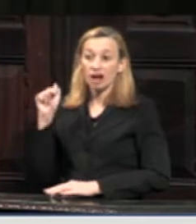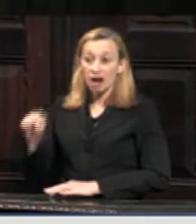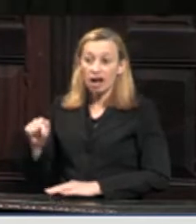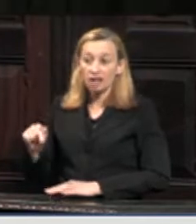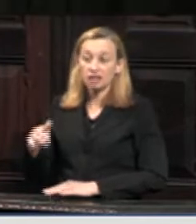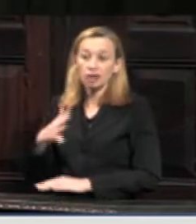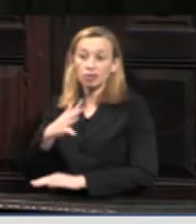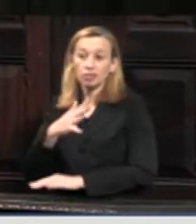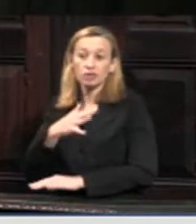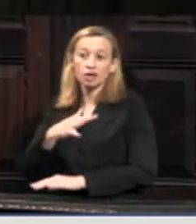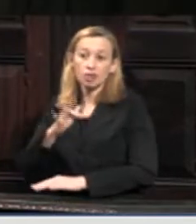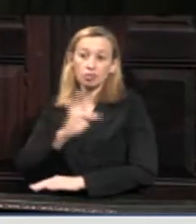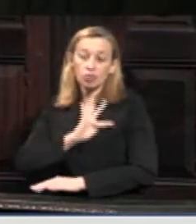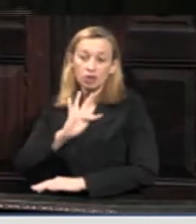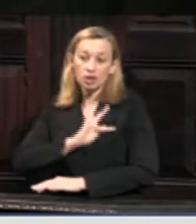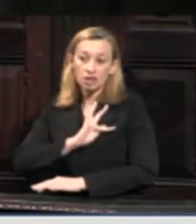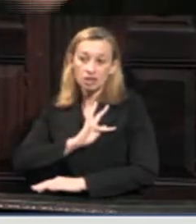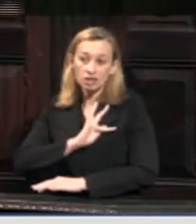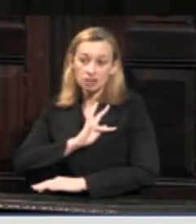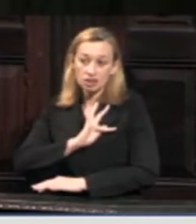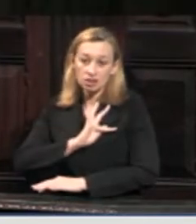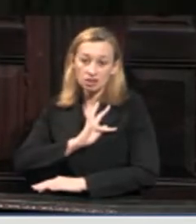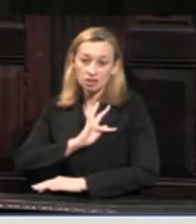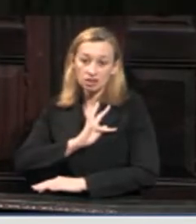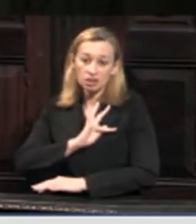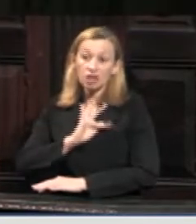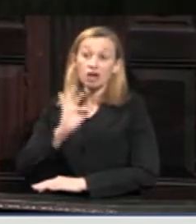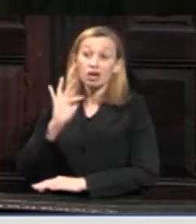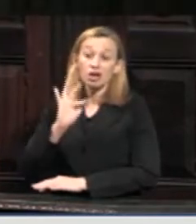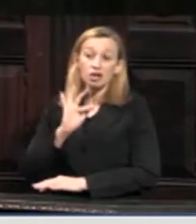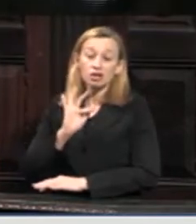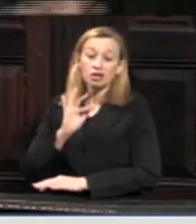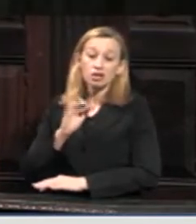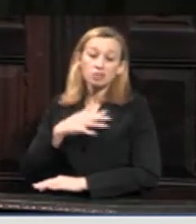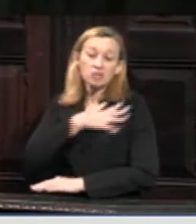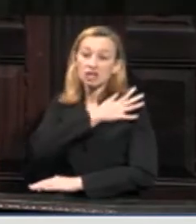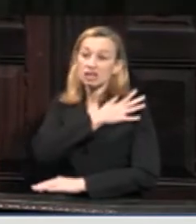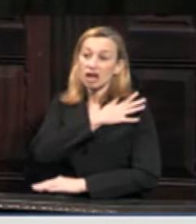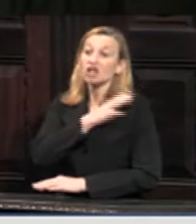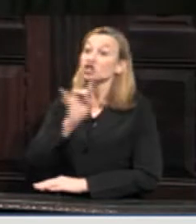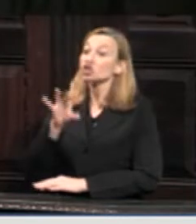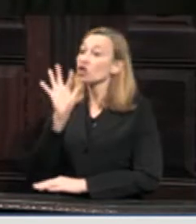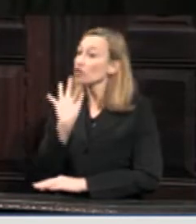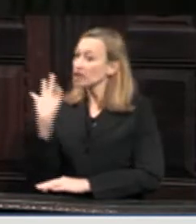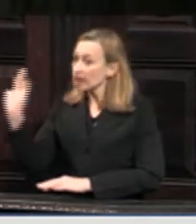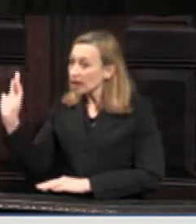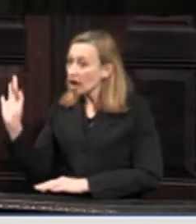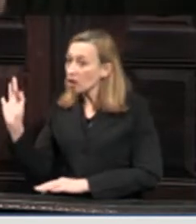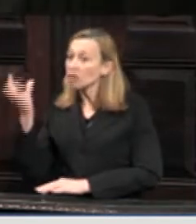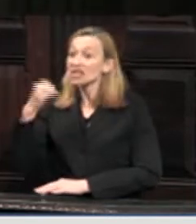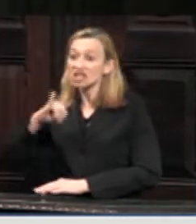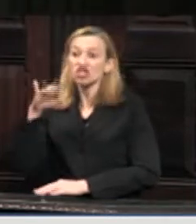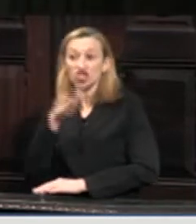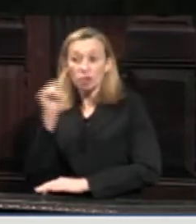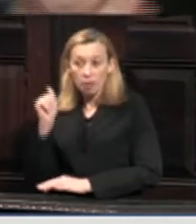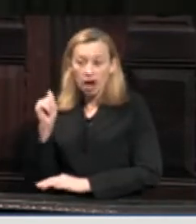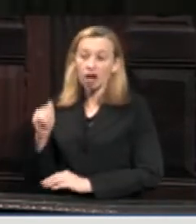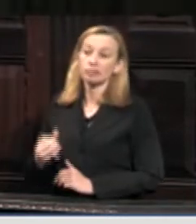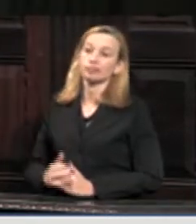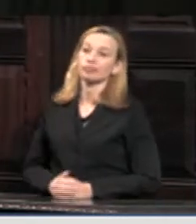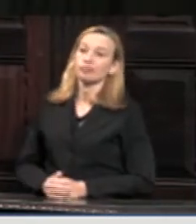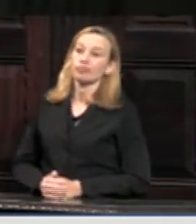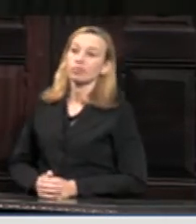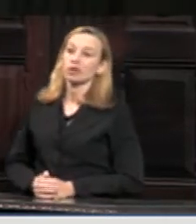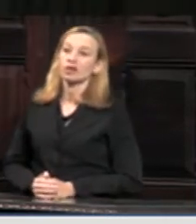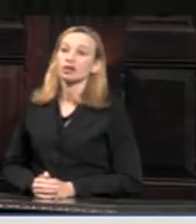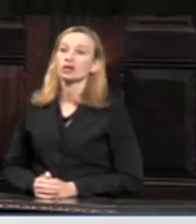adentrar os campi universitários federais e a Polícia Federal, quando chamada pela autoridade universitária. Pois bem, fiscais